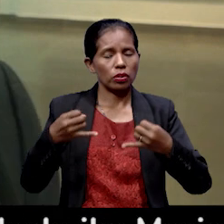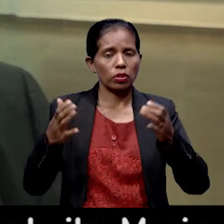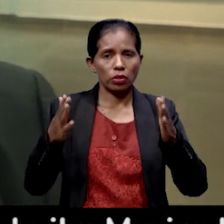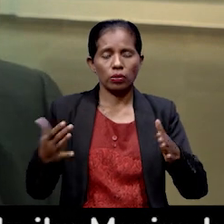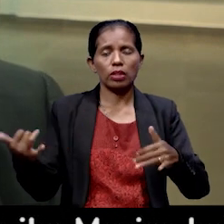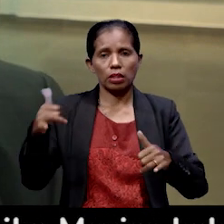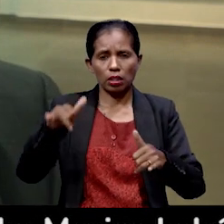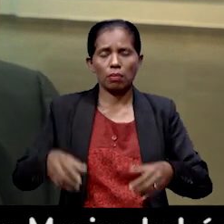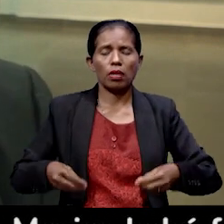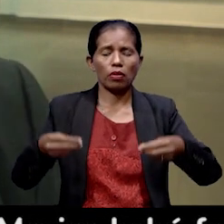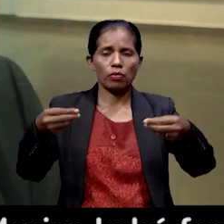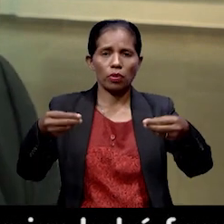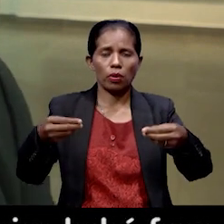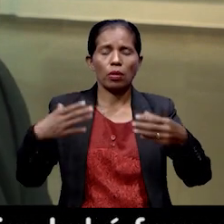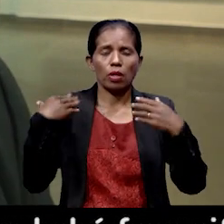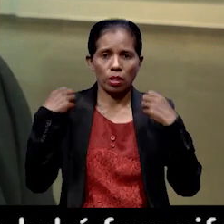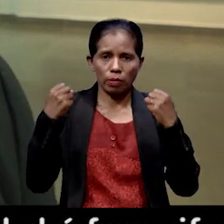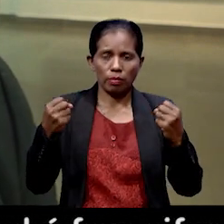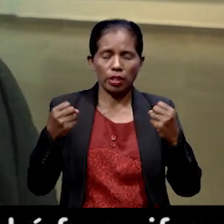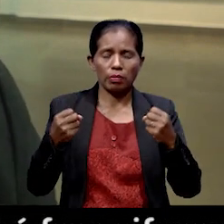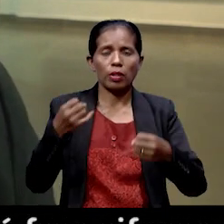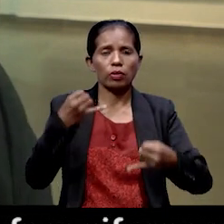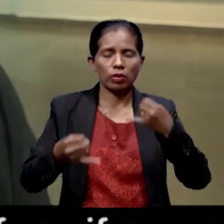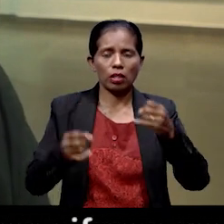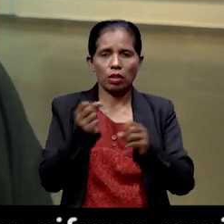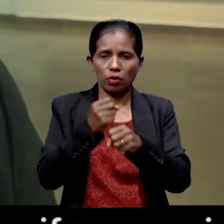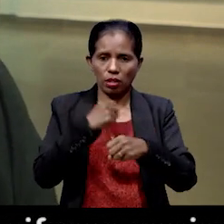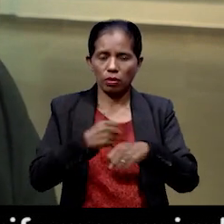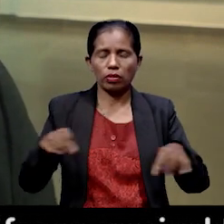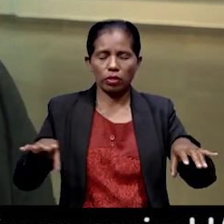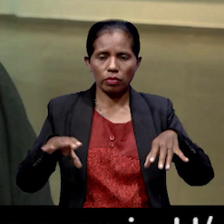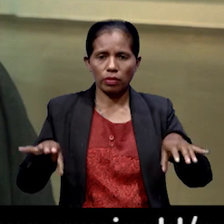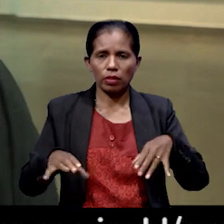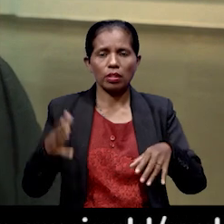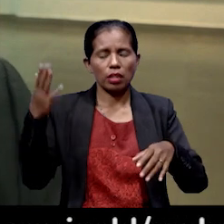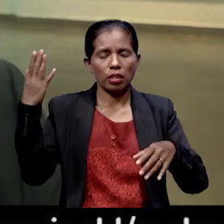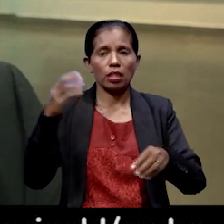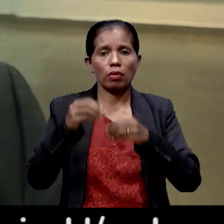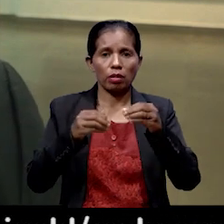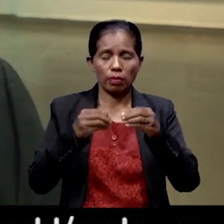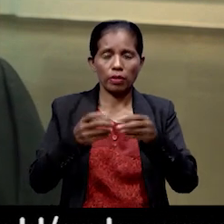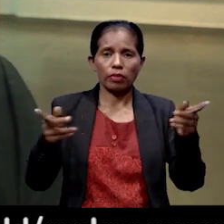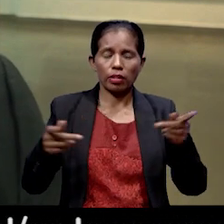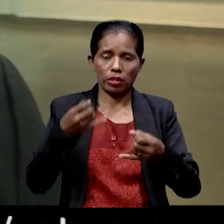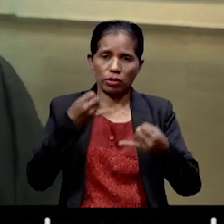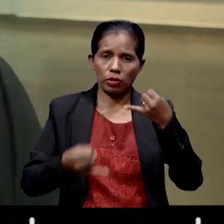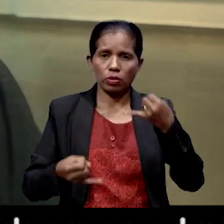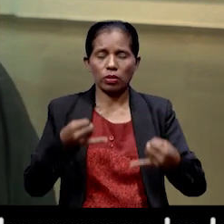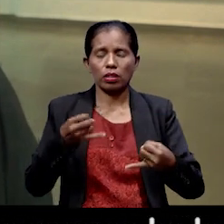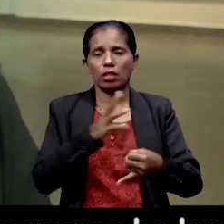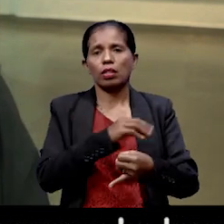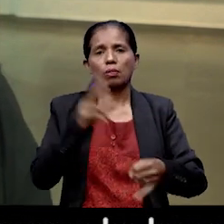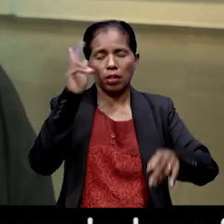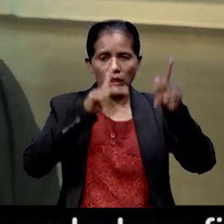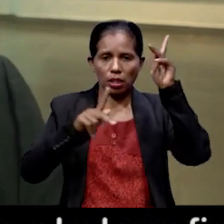a setor justiça ninian para tu halo serviço ho e a área jurisdição no mos e a caso